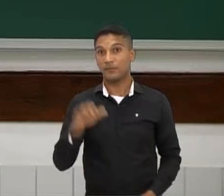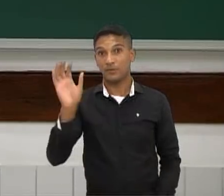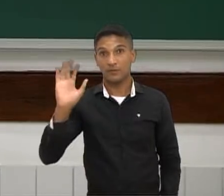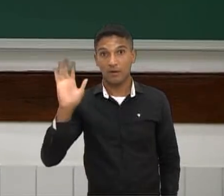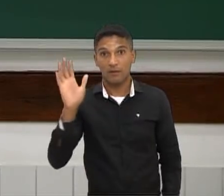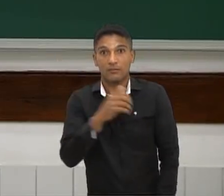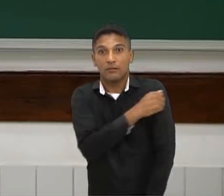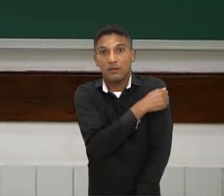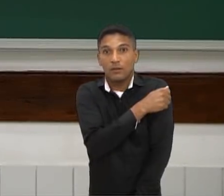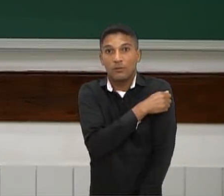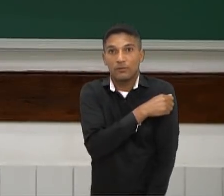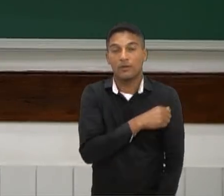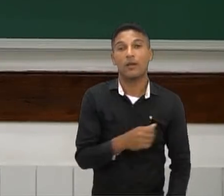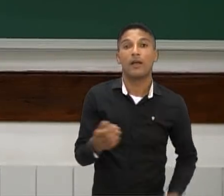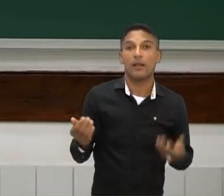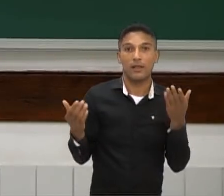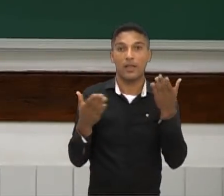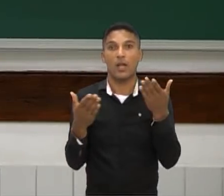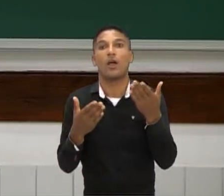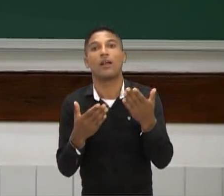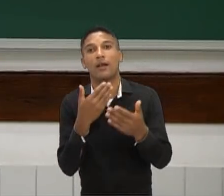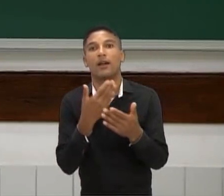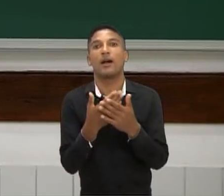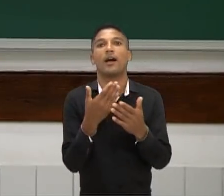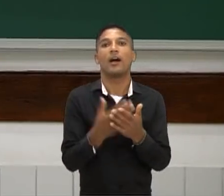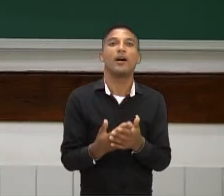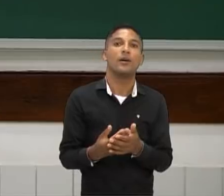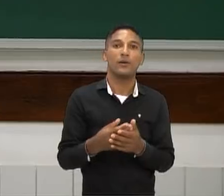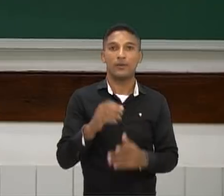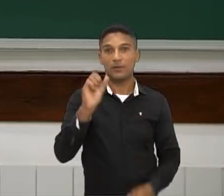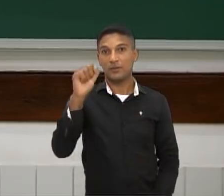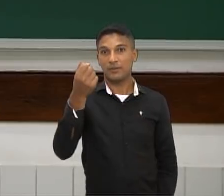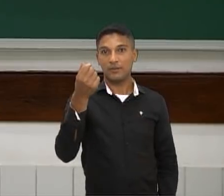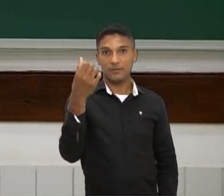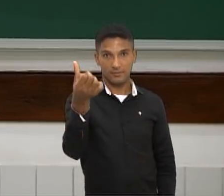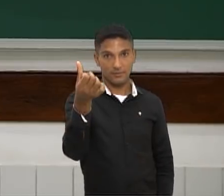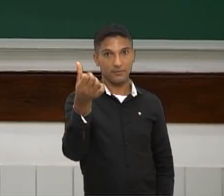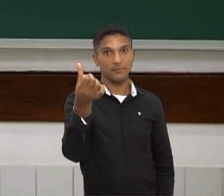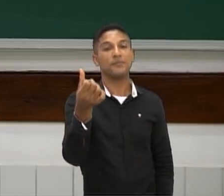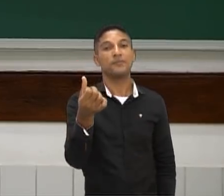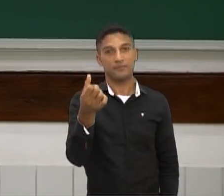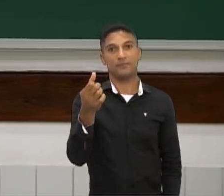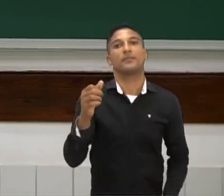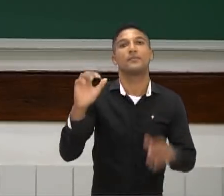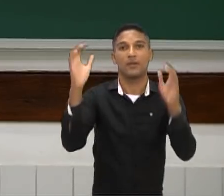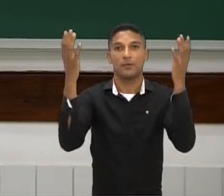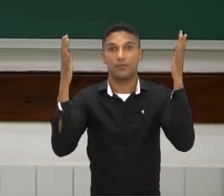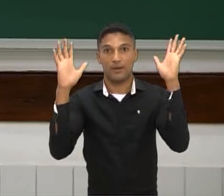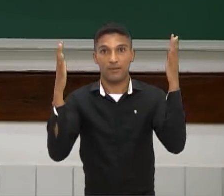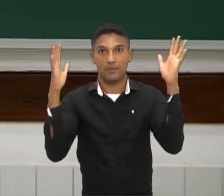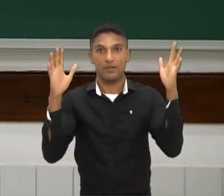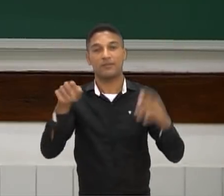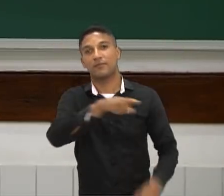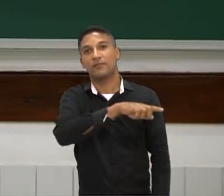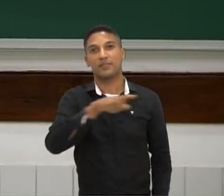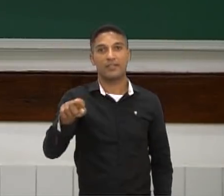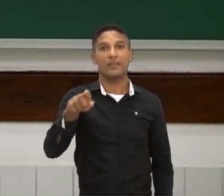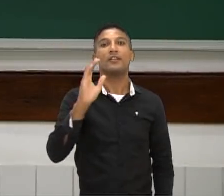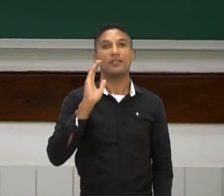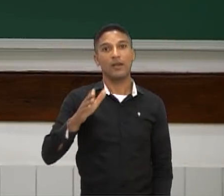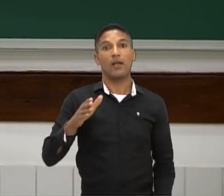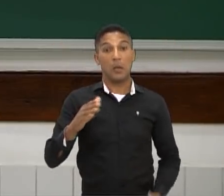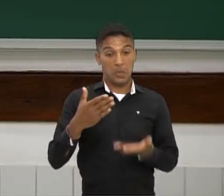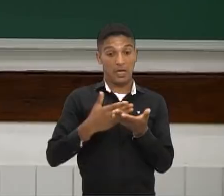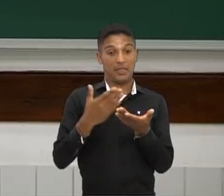Olá, alunos! Vamos agora para a nossa 86ª aula. Parabenizo a todos vocês por estarem aí organizados com seus materiais